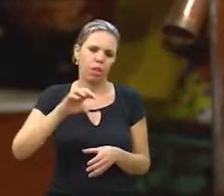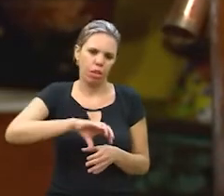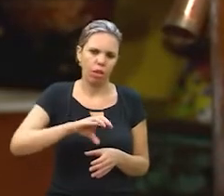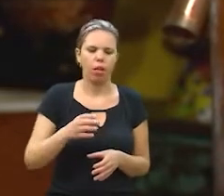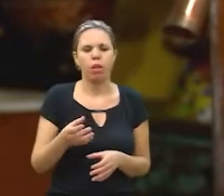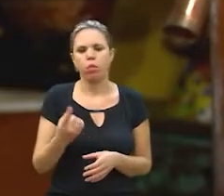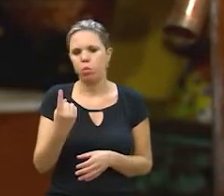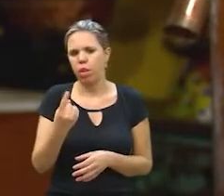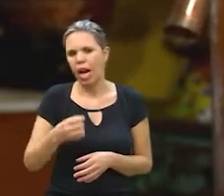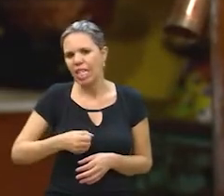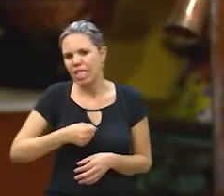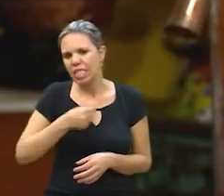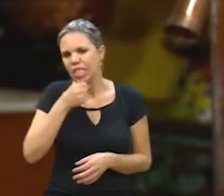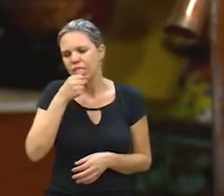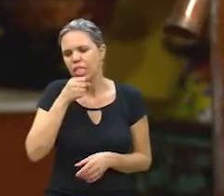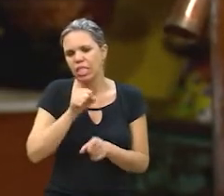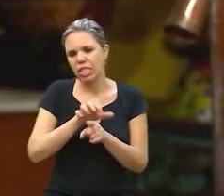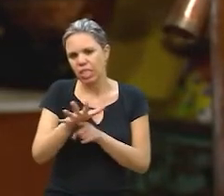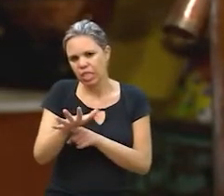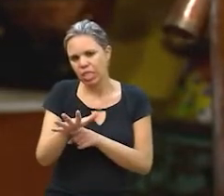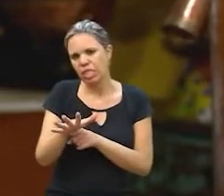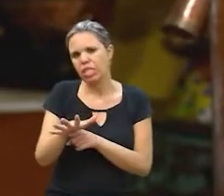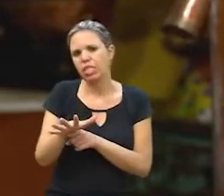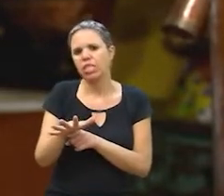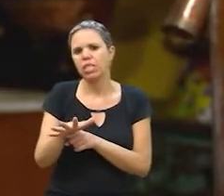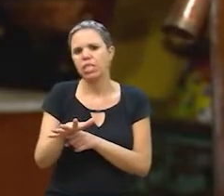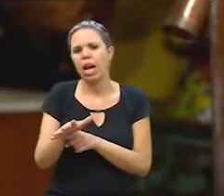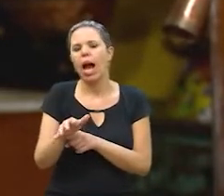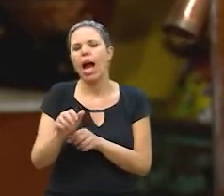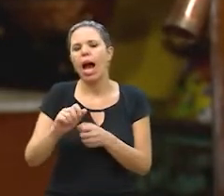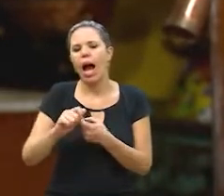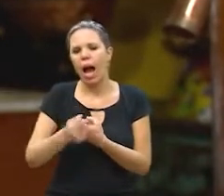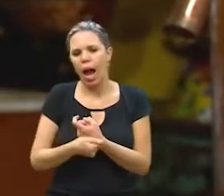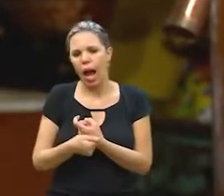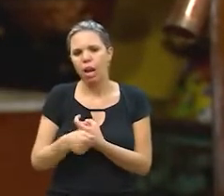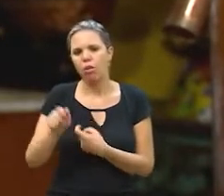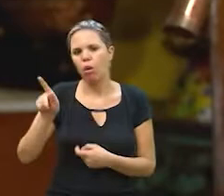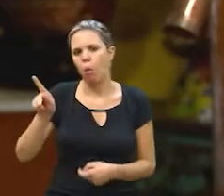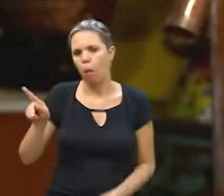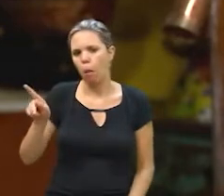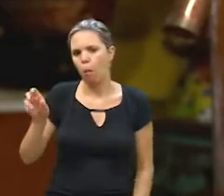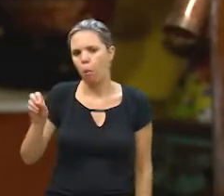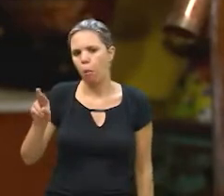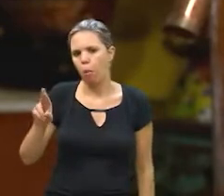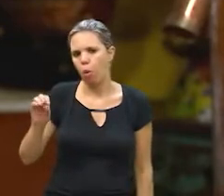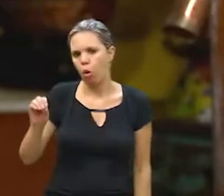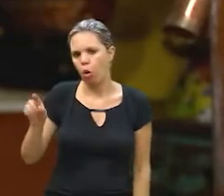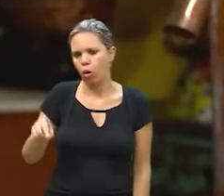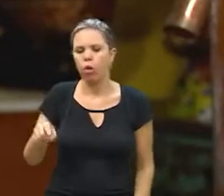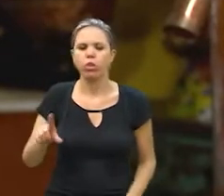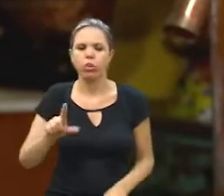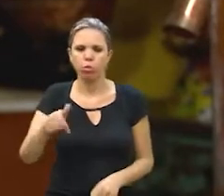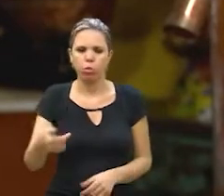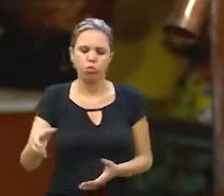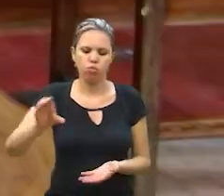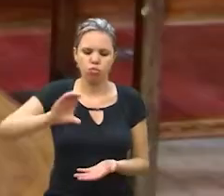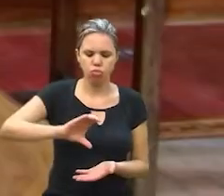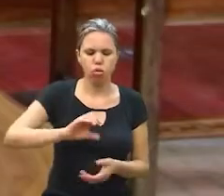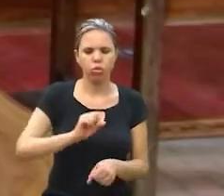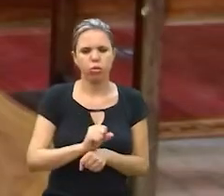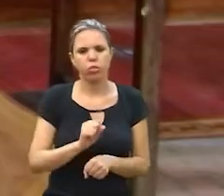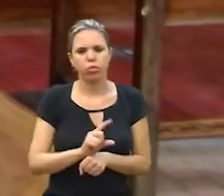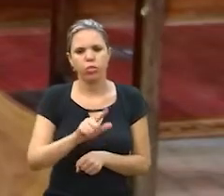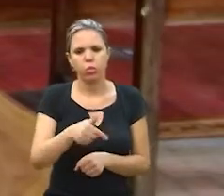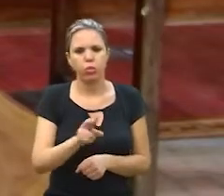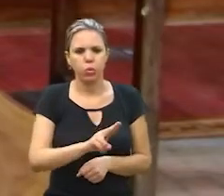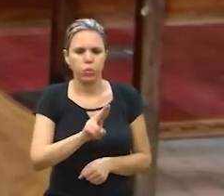uma cenoura, salsão e alho poró. Aí deixa cozinhar bastante ali, depois você coa e deixa o caldo reservado. E